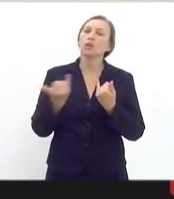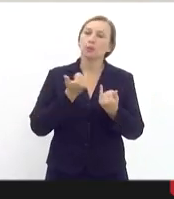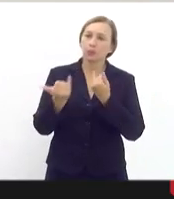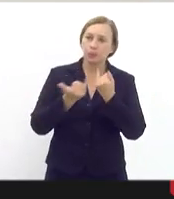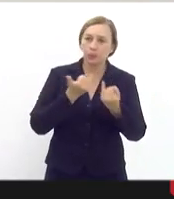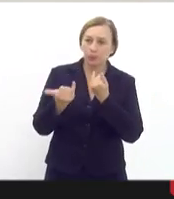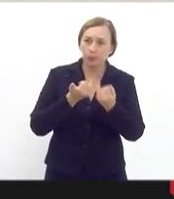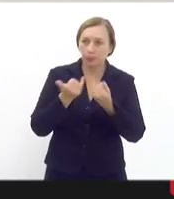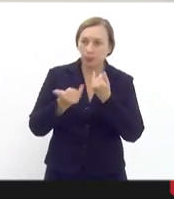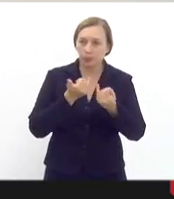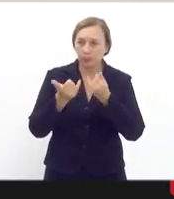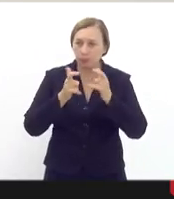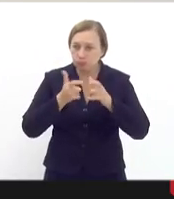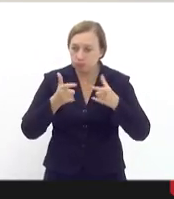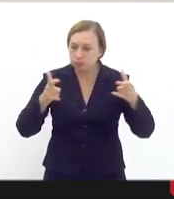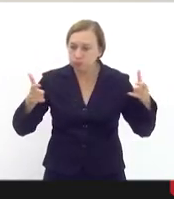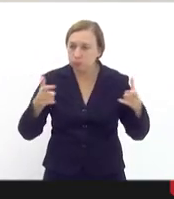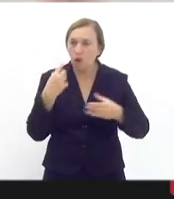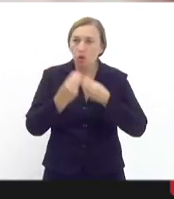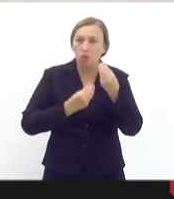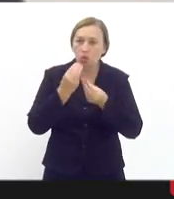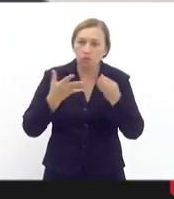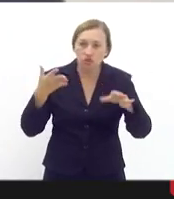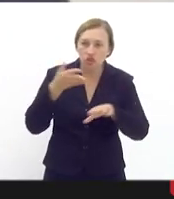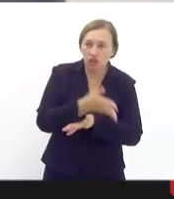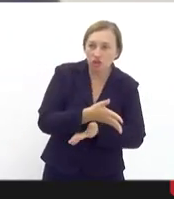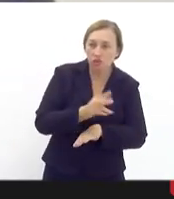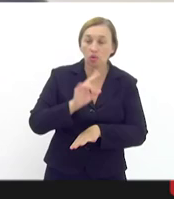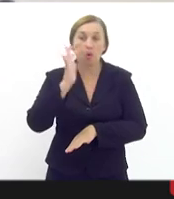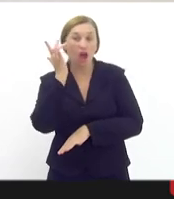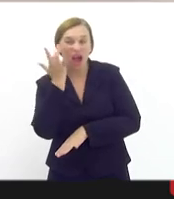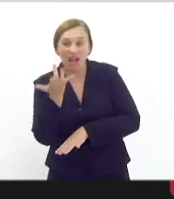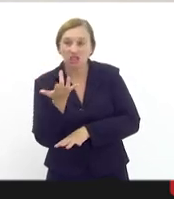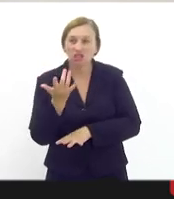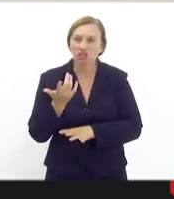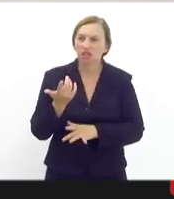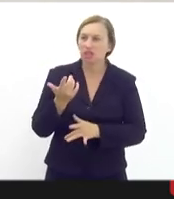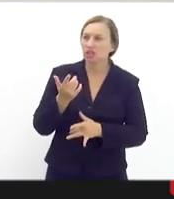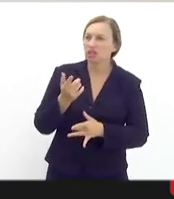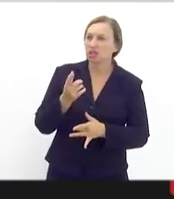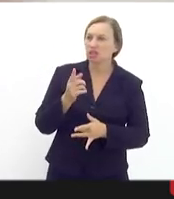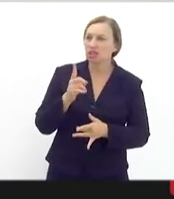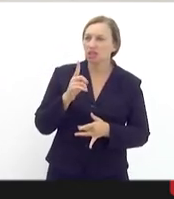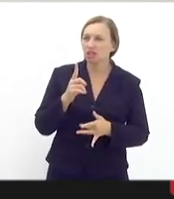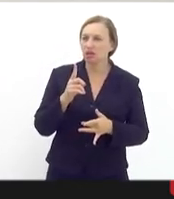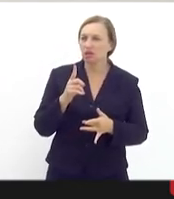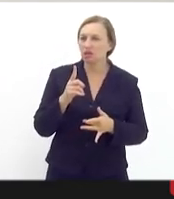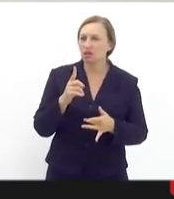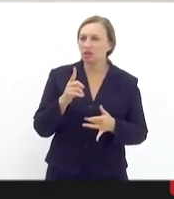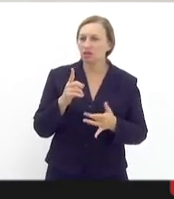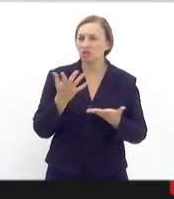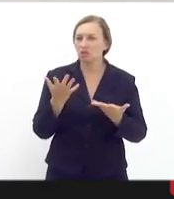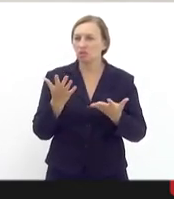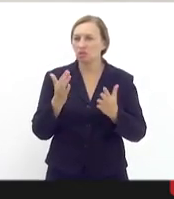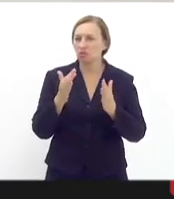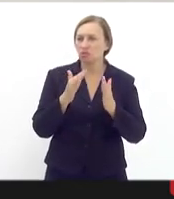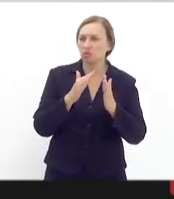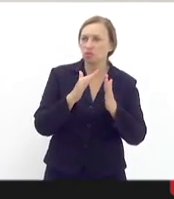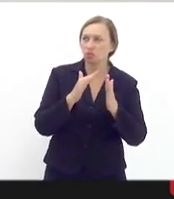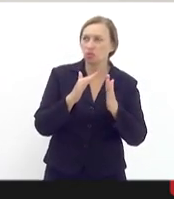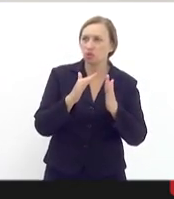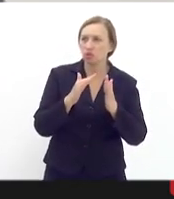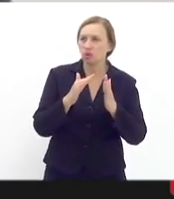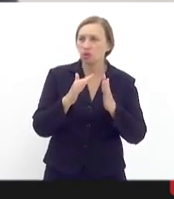informação, amplitude, né, e como que você chega e como que você acha isso, que não seja o ranqueamento do Spotify, o ranqueamento,